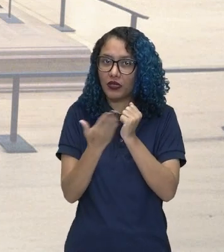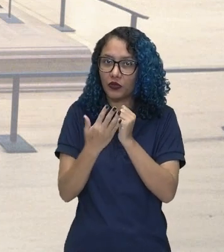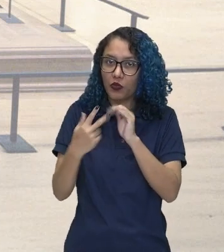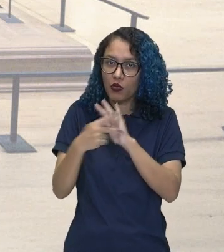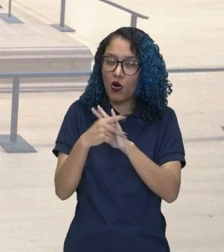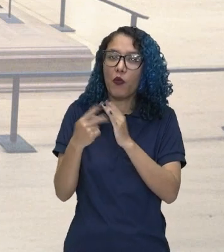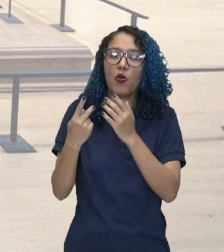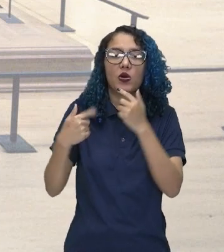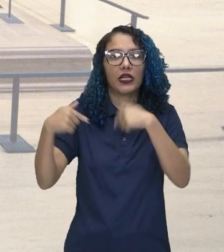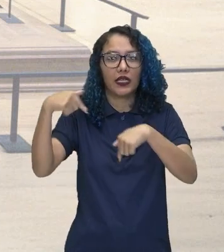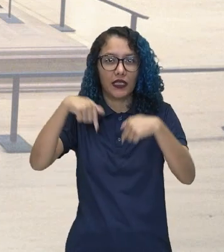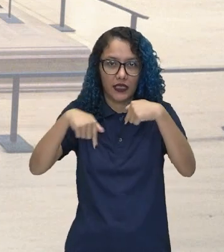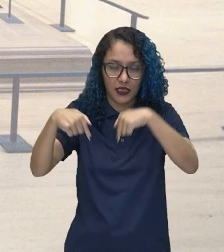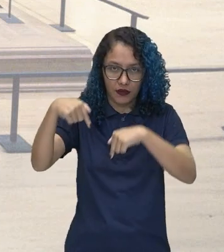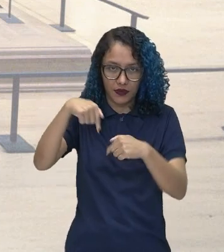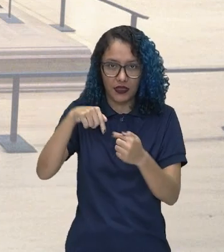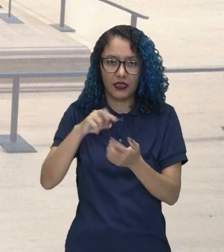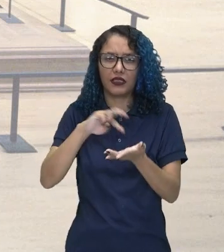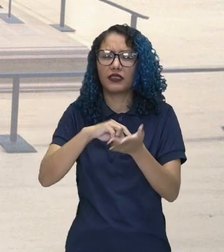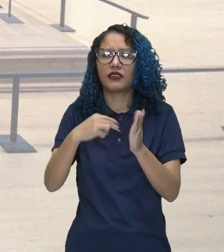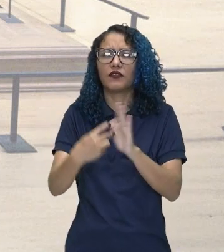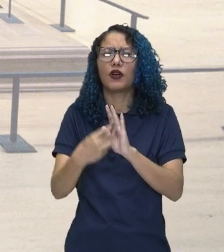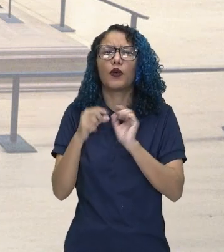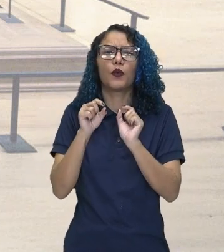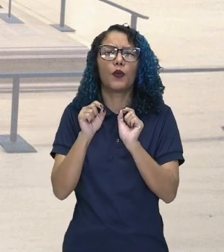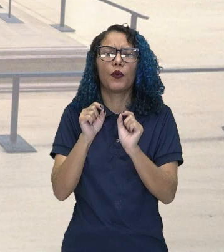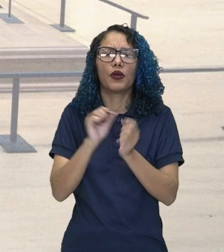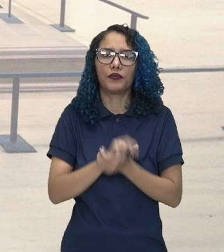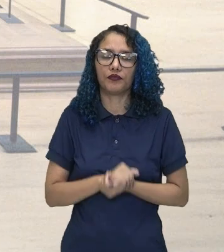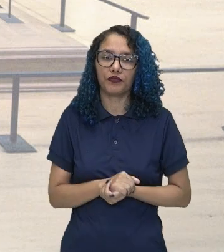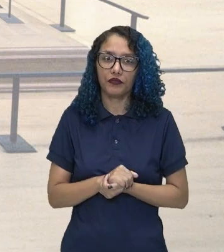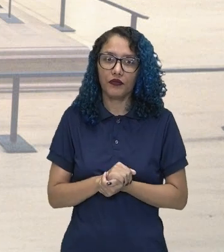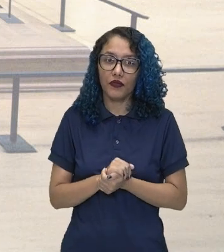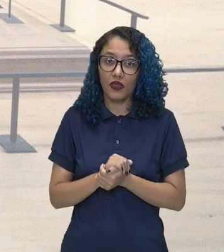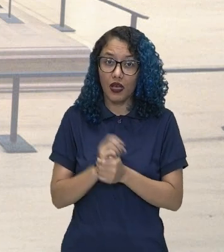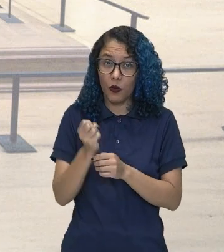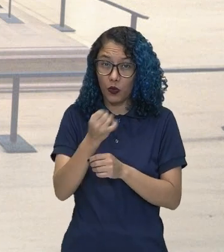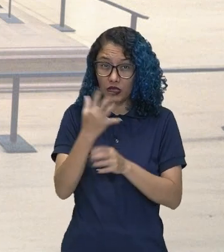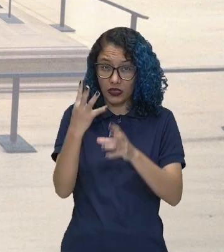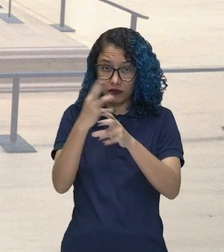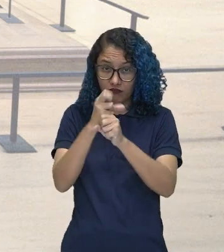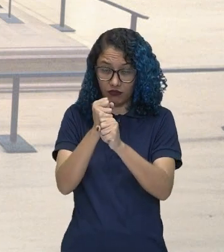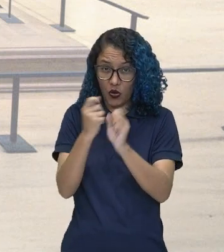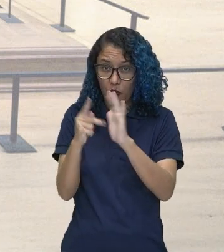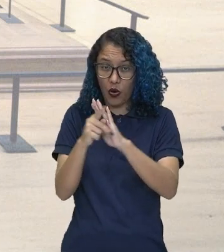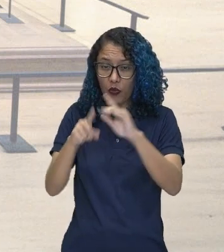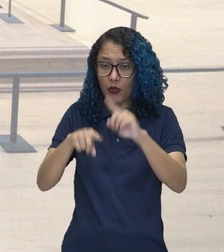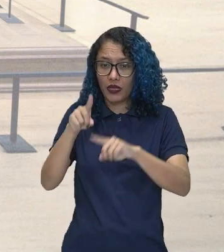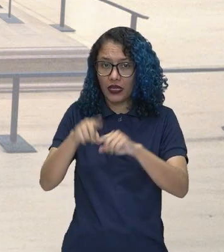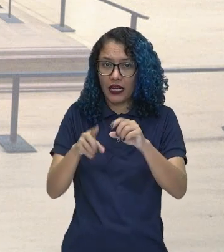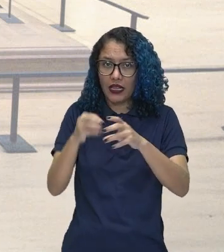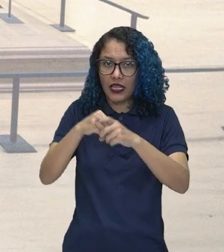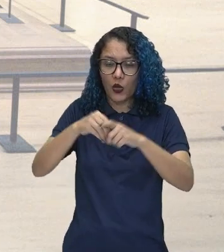a quantidade total de matéria em um